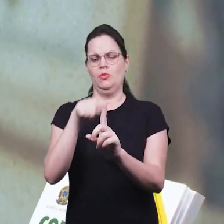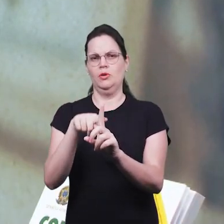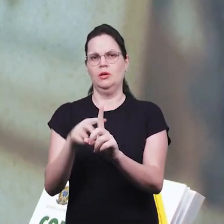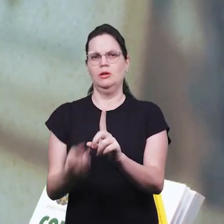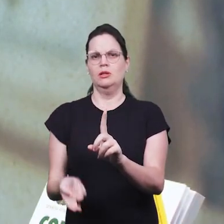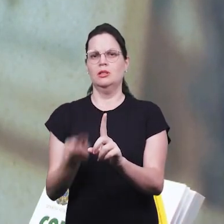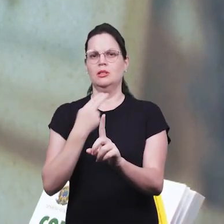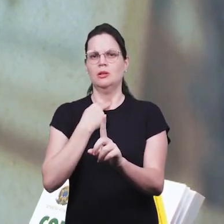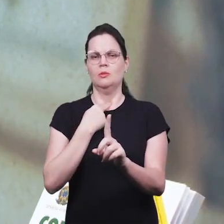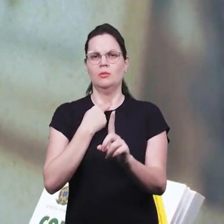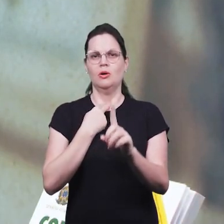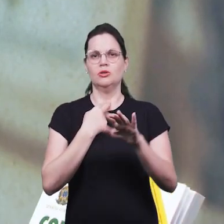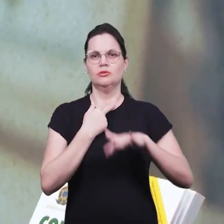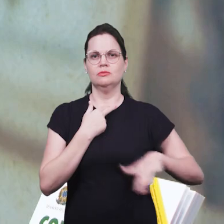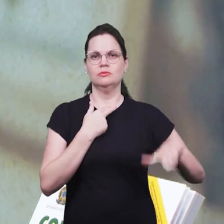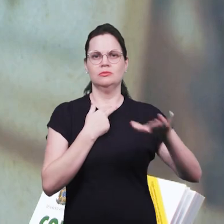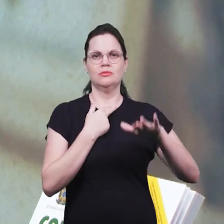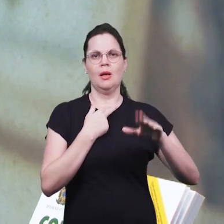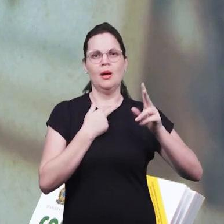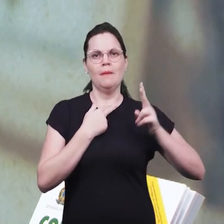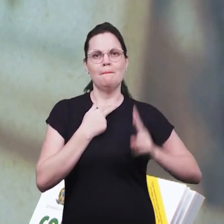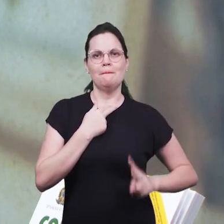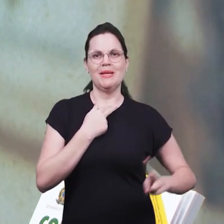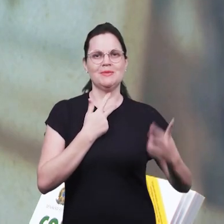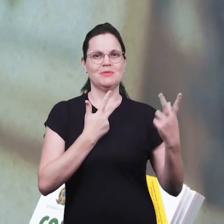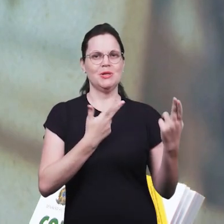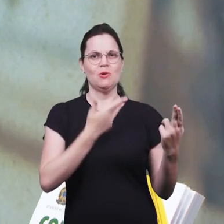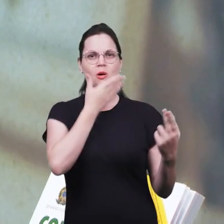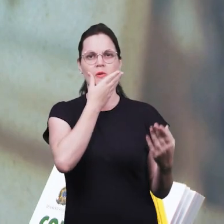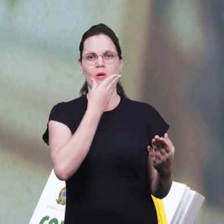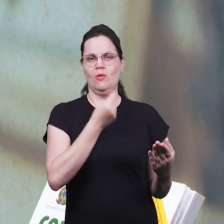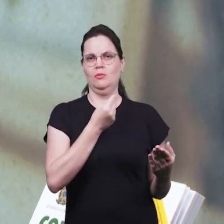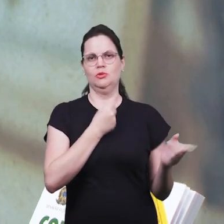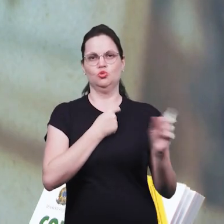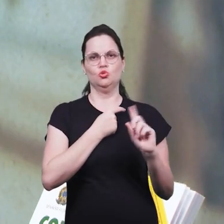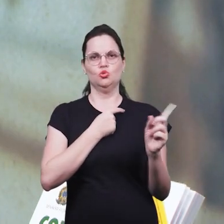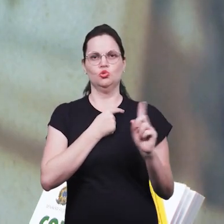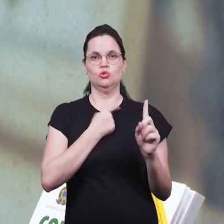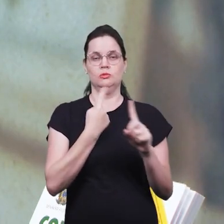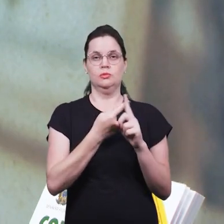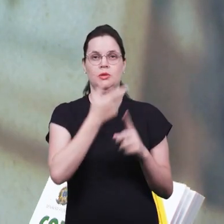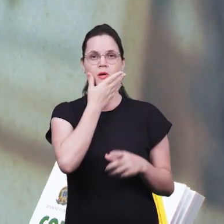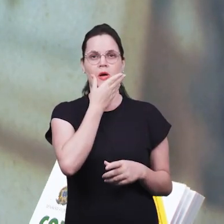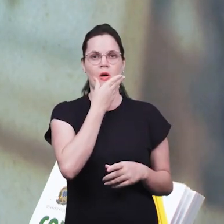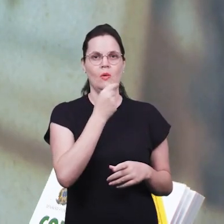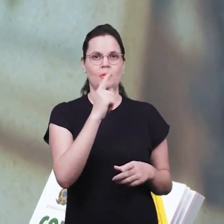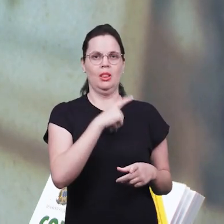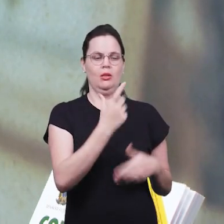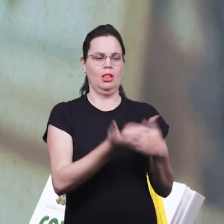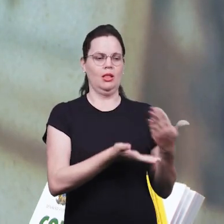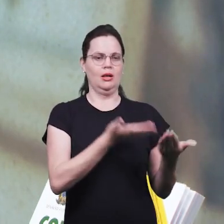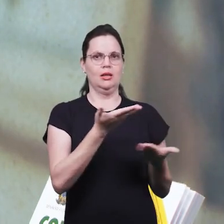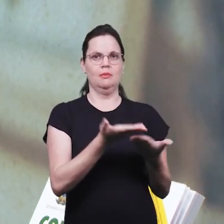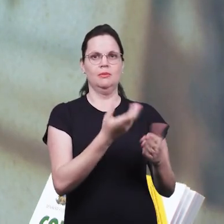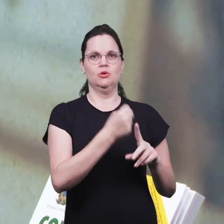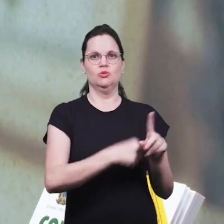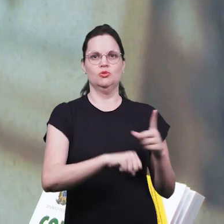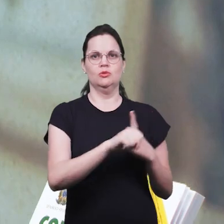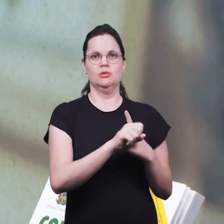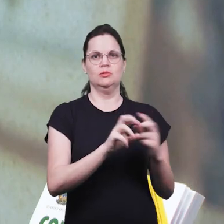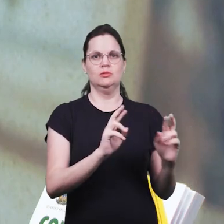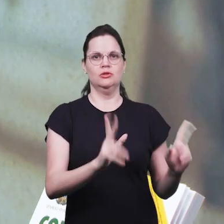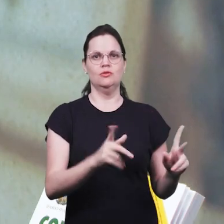elas no mesmo ambiente ou nas mesmas circunstâncias do homem. Por quê? Os homens eles têm um tratamento já